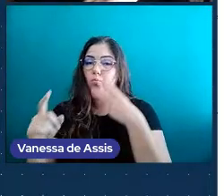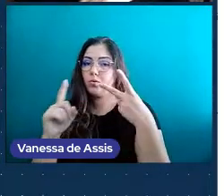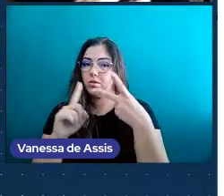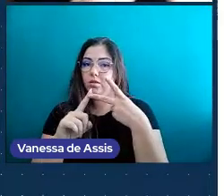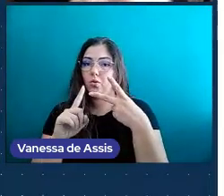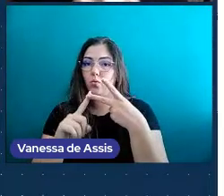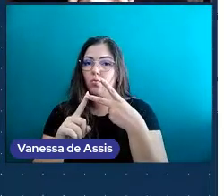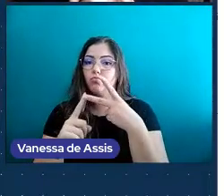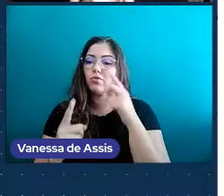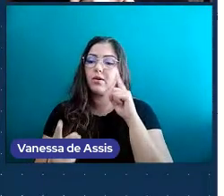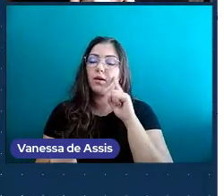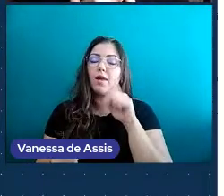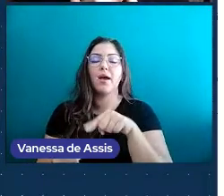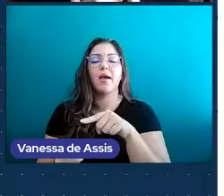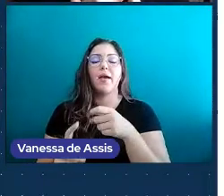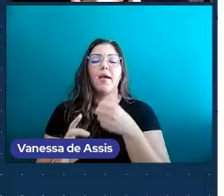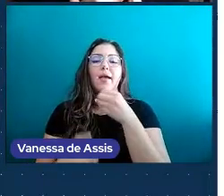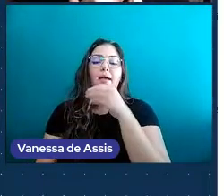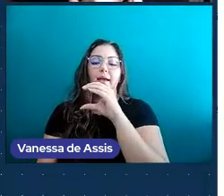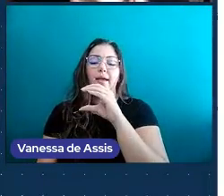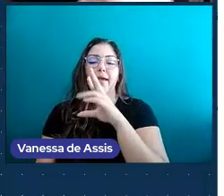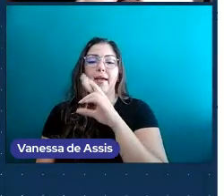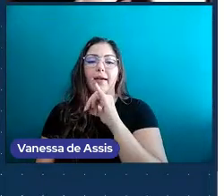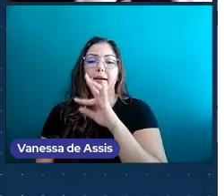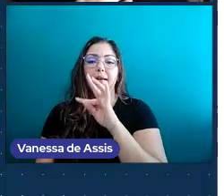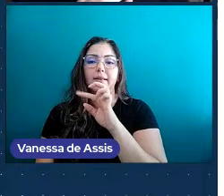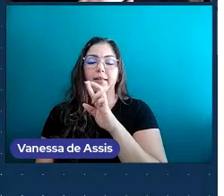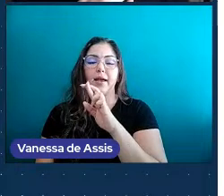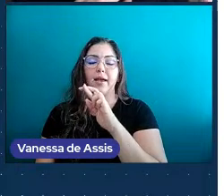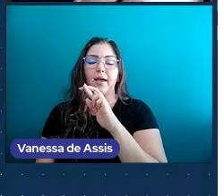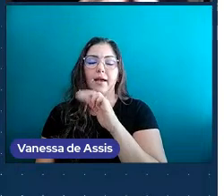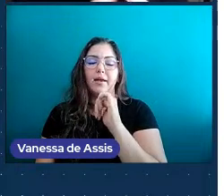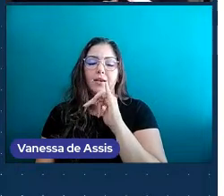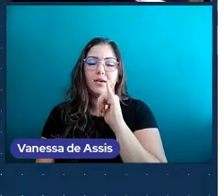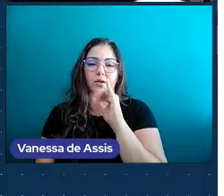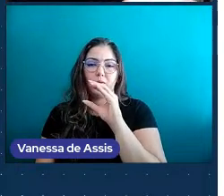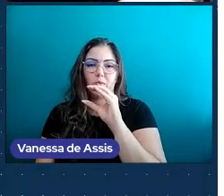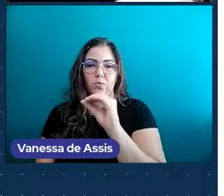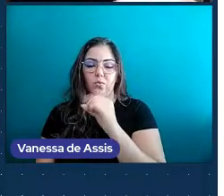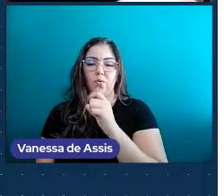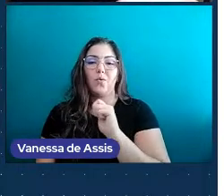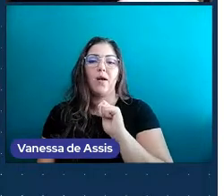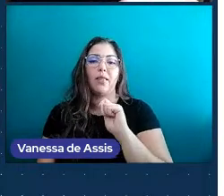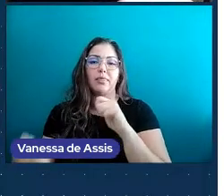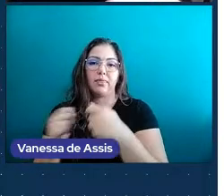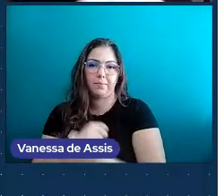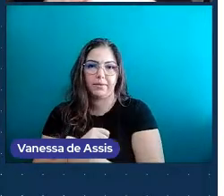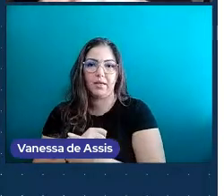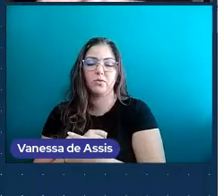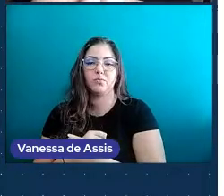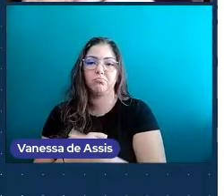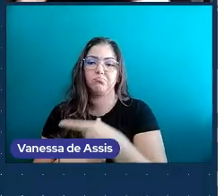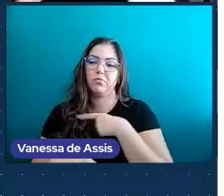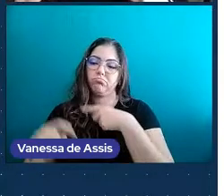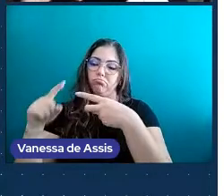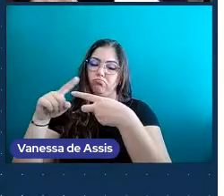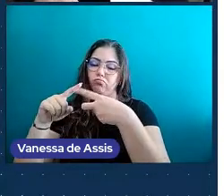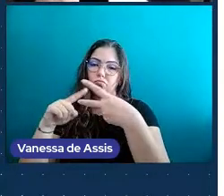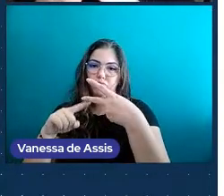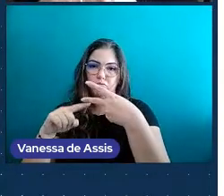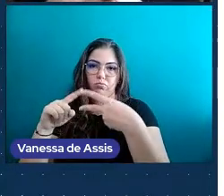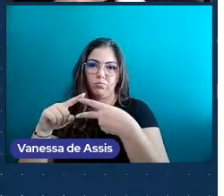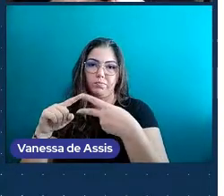são aqueles que derivam dos critérios de qualidade para a pesquisa quantitativa. Então,